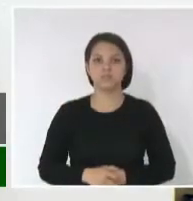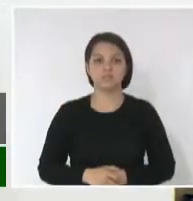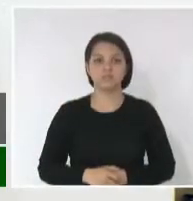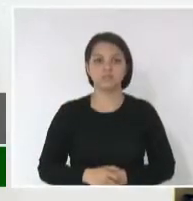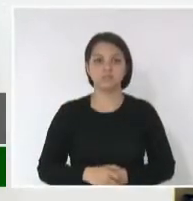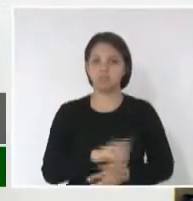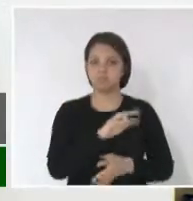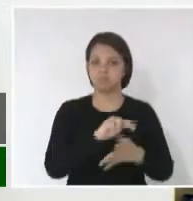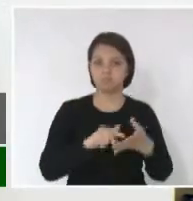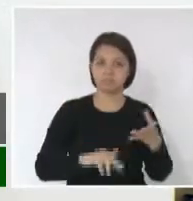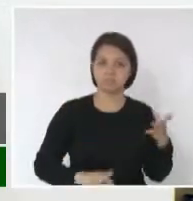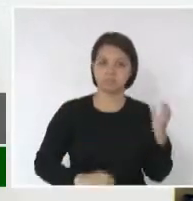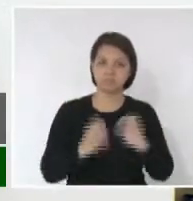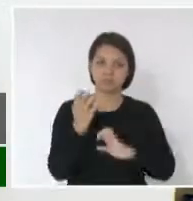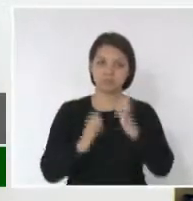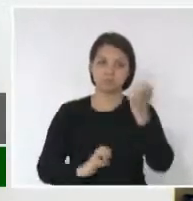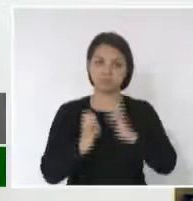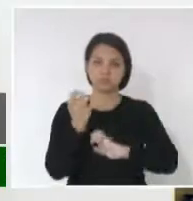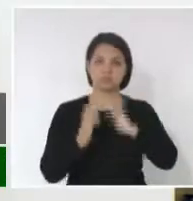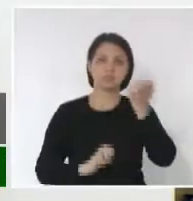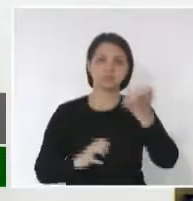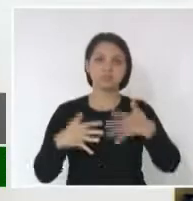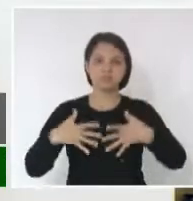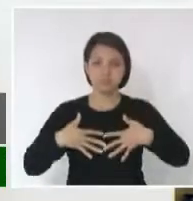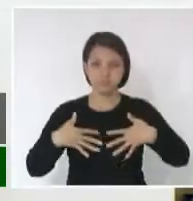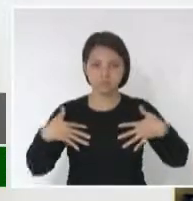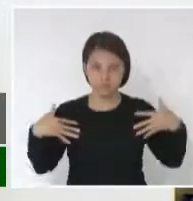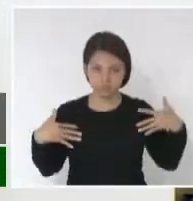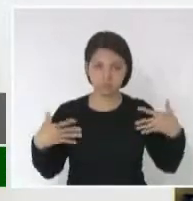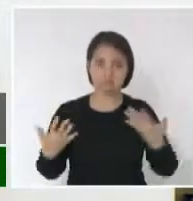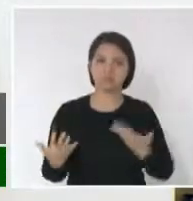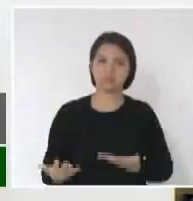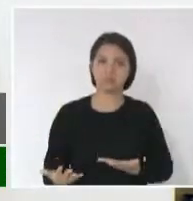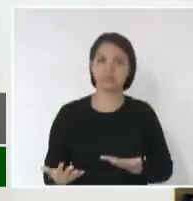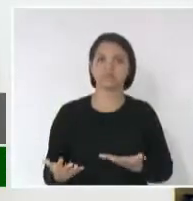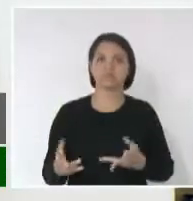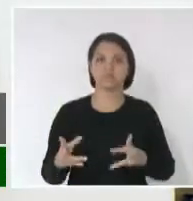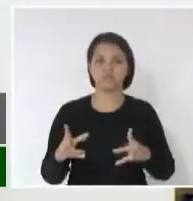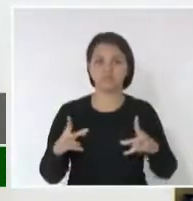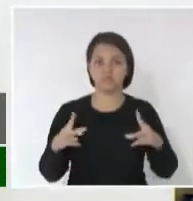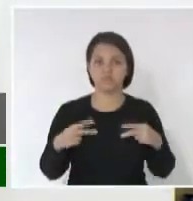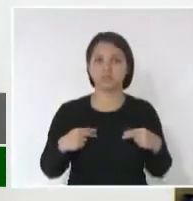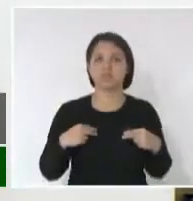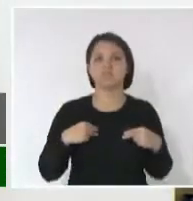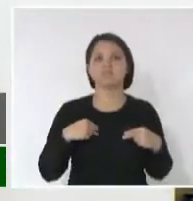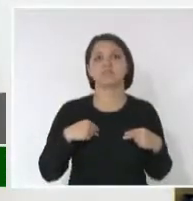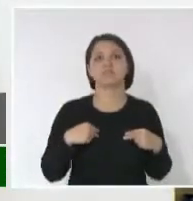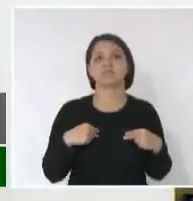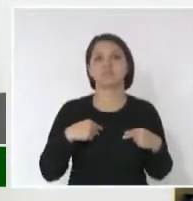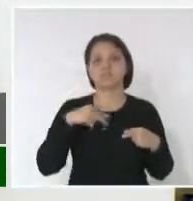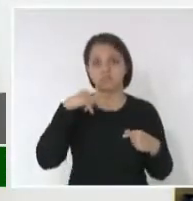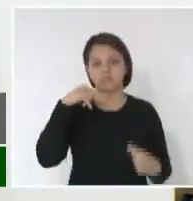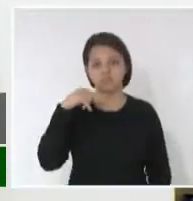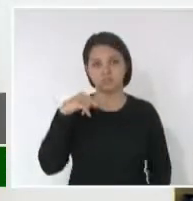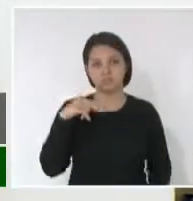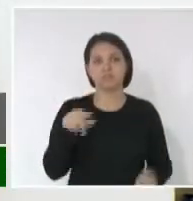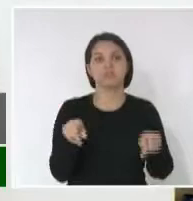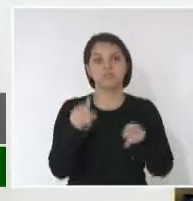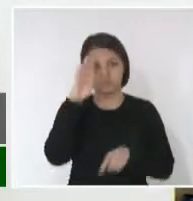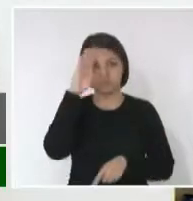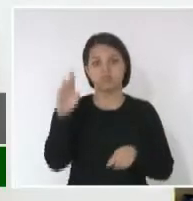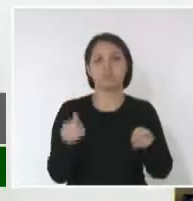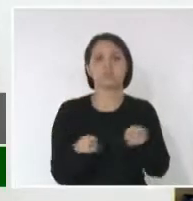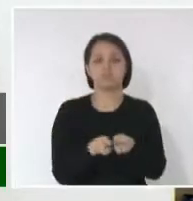Várias empresas foram homenageadas por reconhecimento, principalmente de